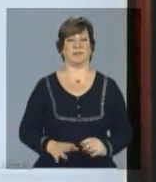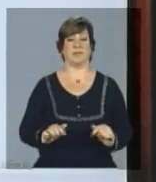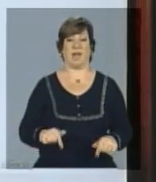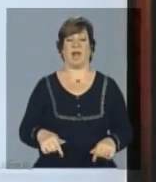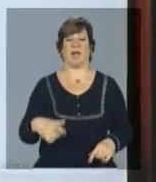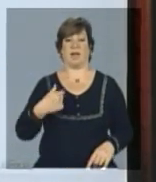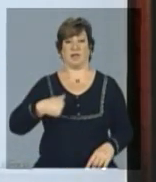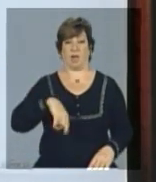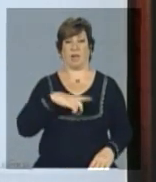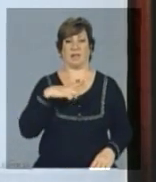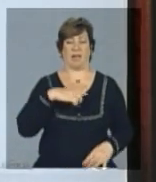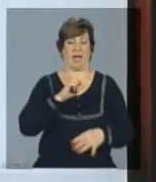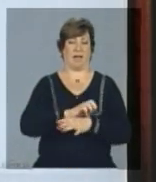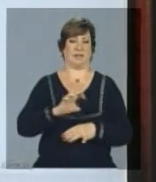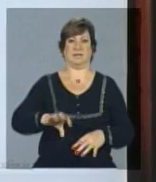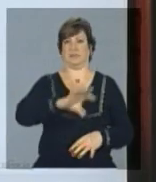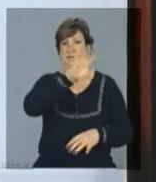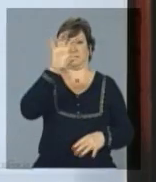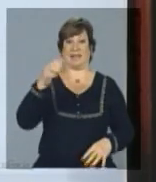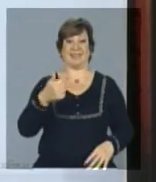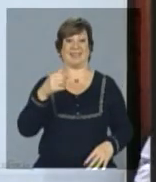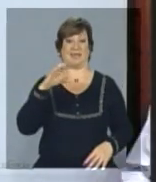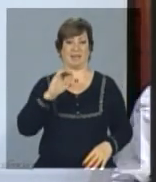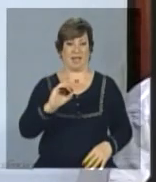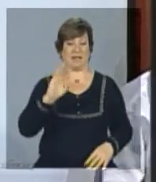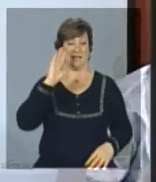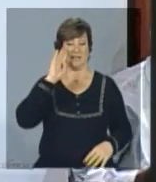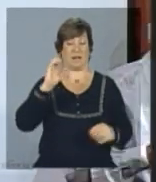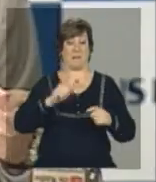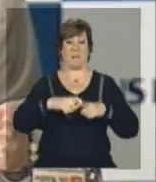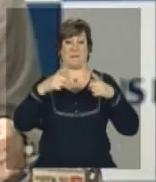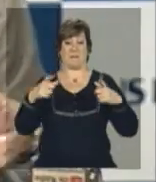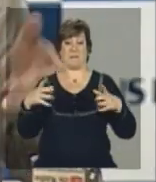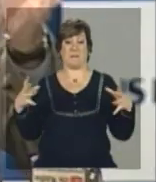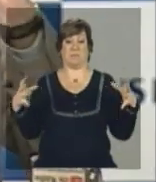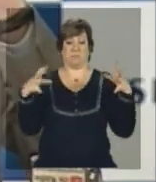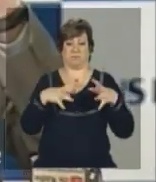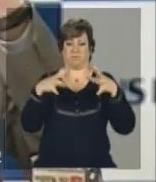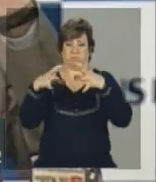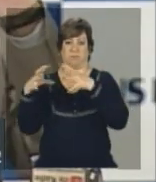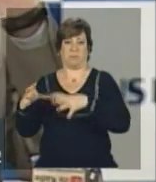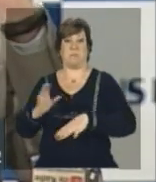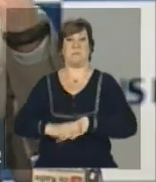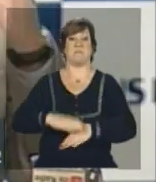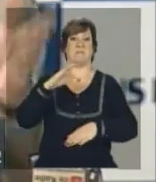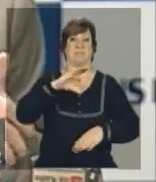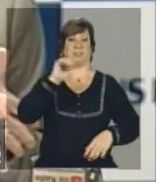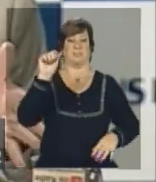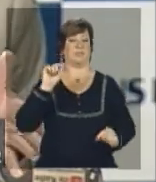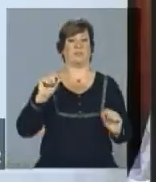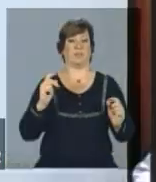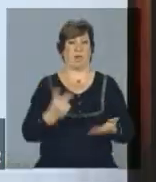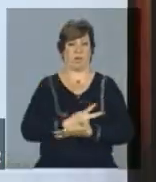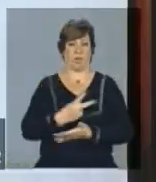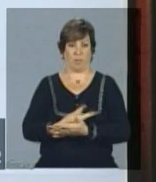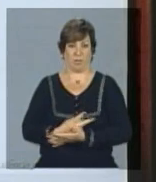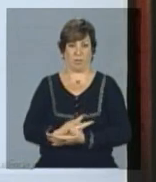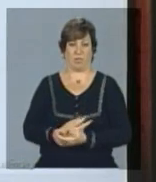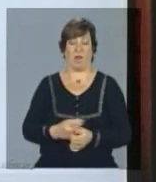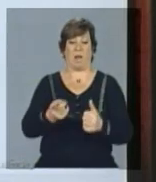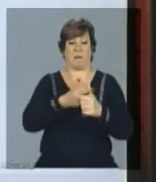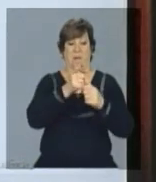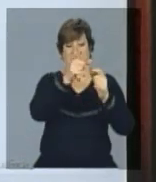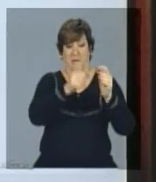Aqui a gente tem os estados, os 10 estados que concentram o maior número de casos. Na primeira coluna está o número de casos, na segunda